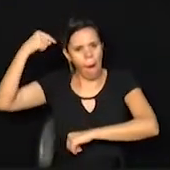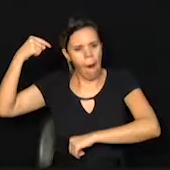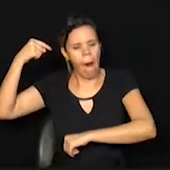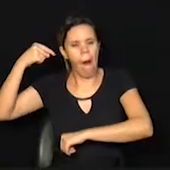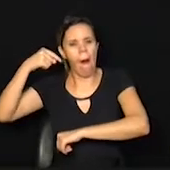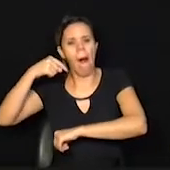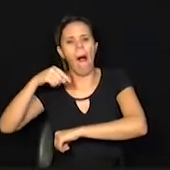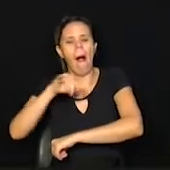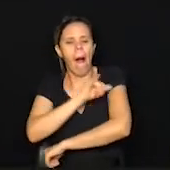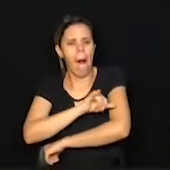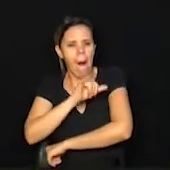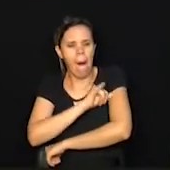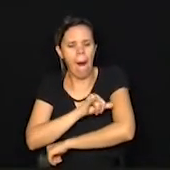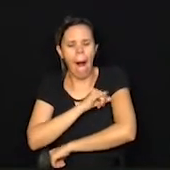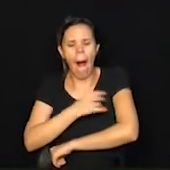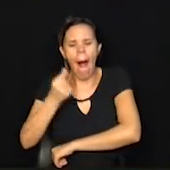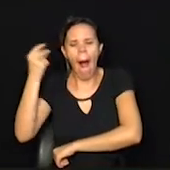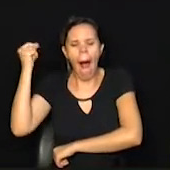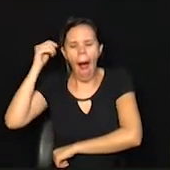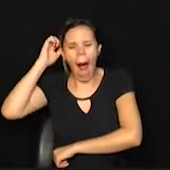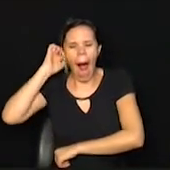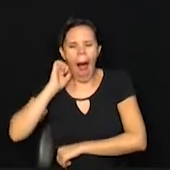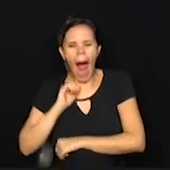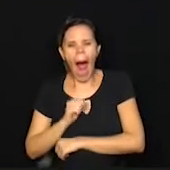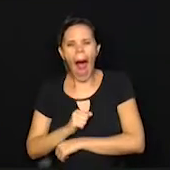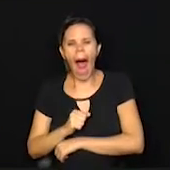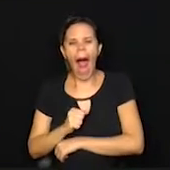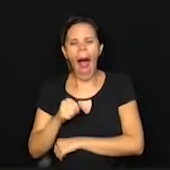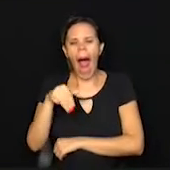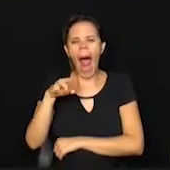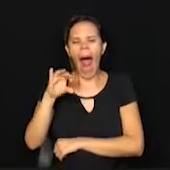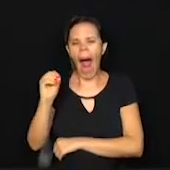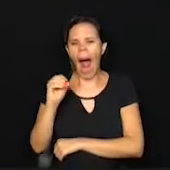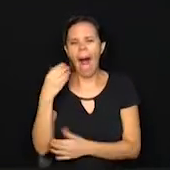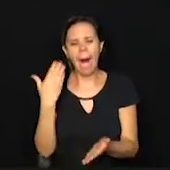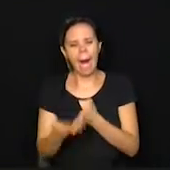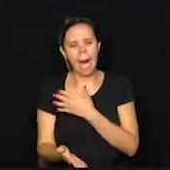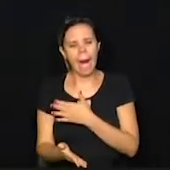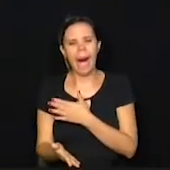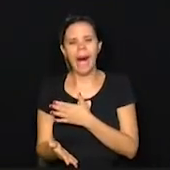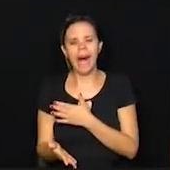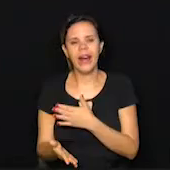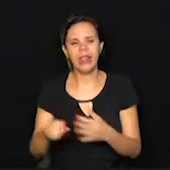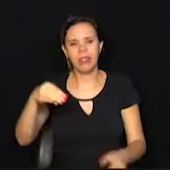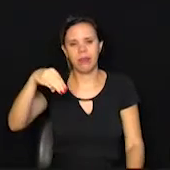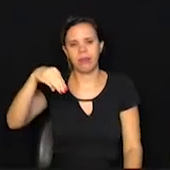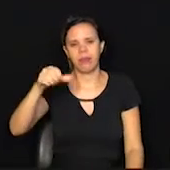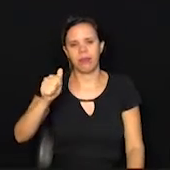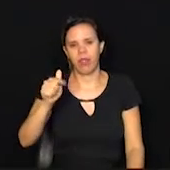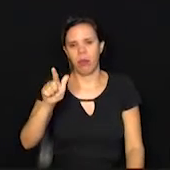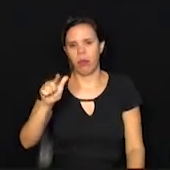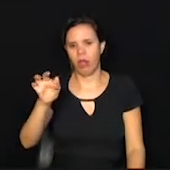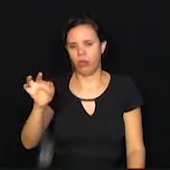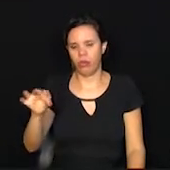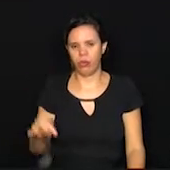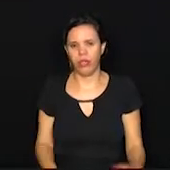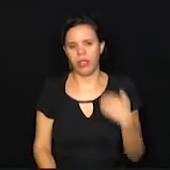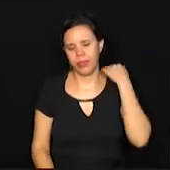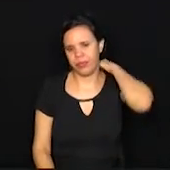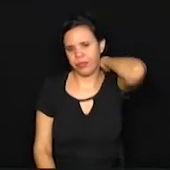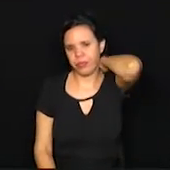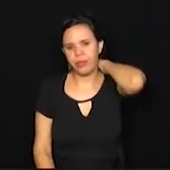época dele o Mário Andreazza perdeu para o Paulo Maluf na convenção da arena perdeu